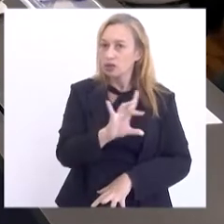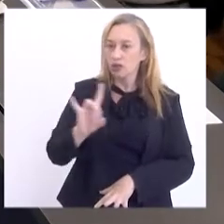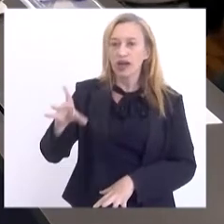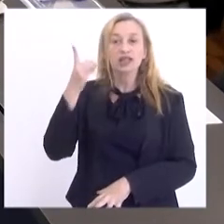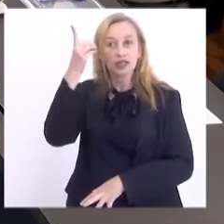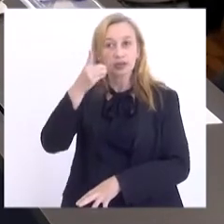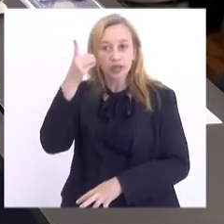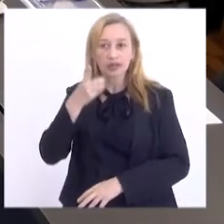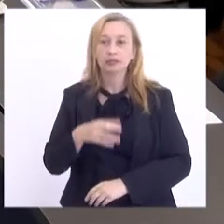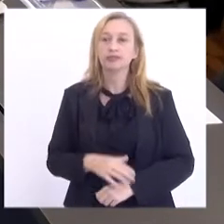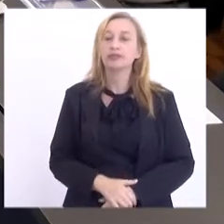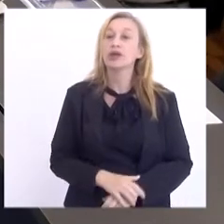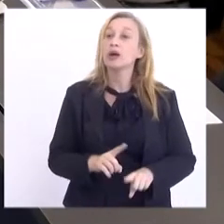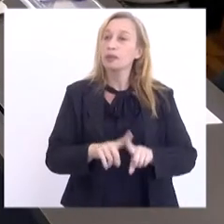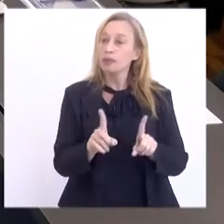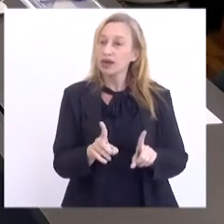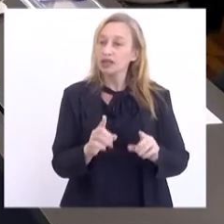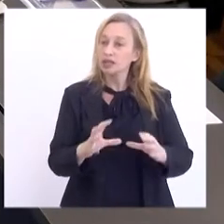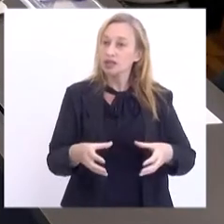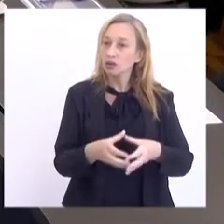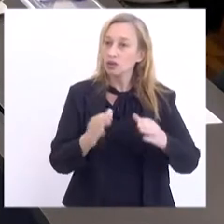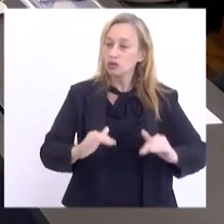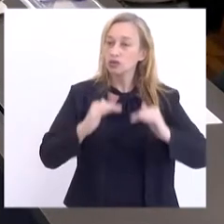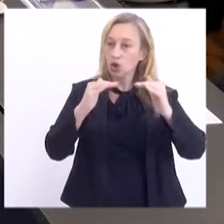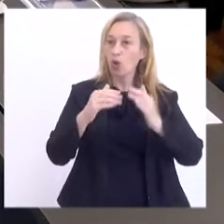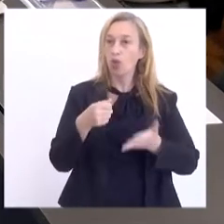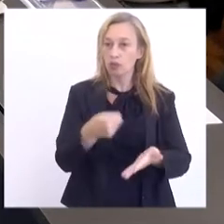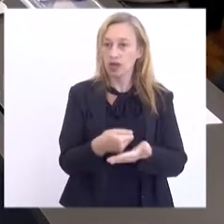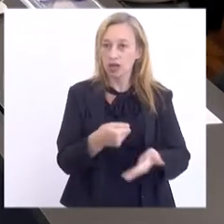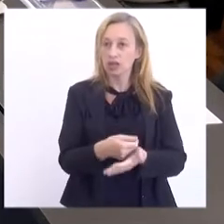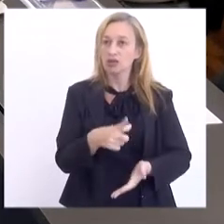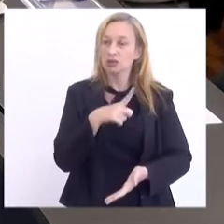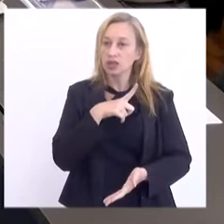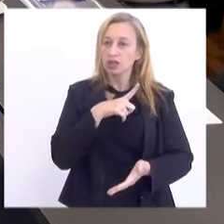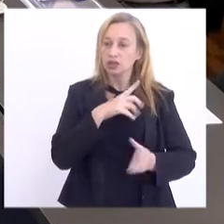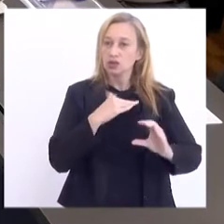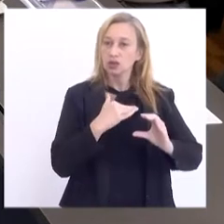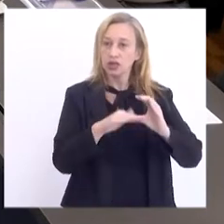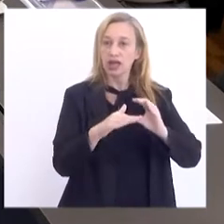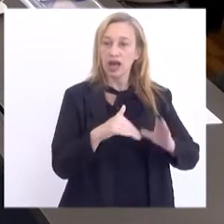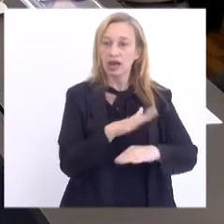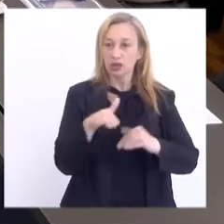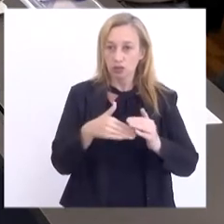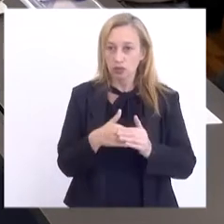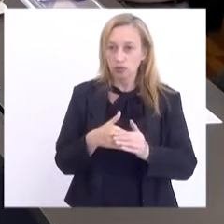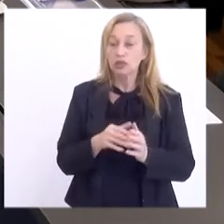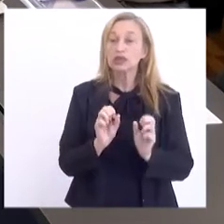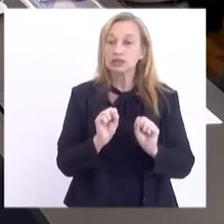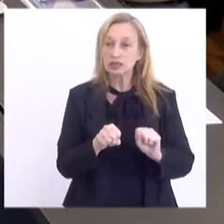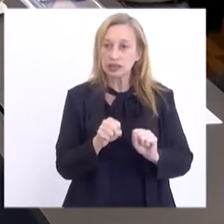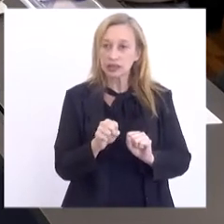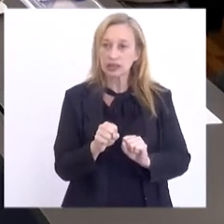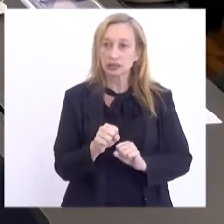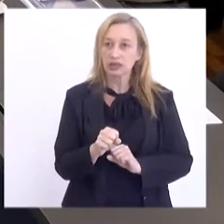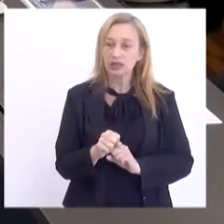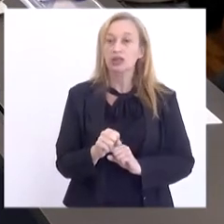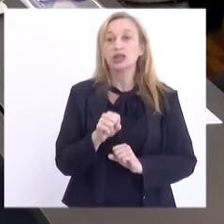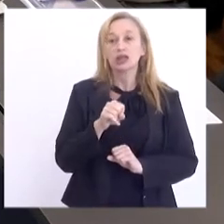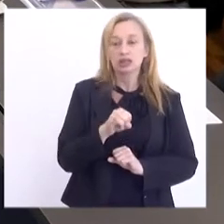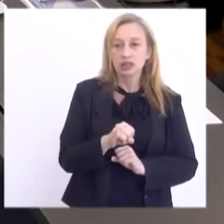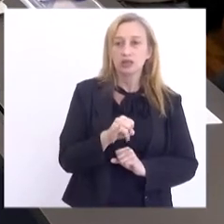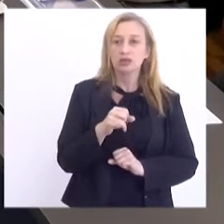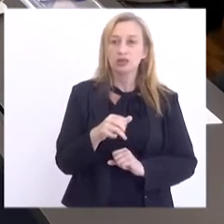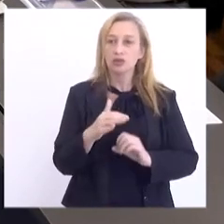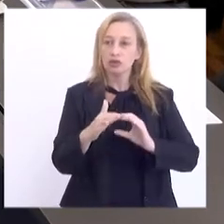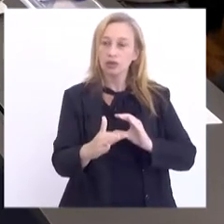deputado é mas na comissão eu tenho obrigação de entregar todos são a sua con comitantemente em